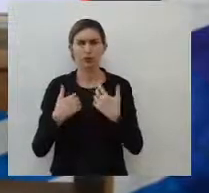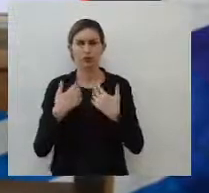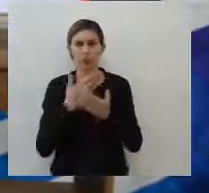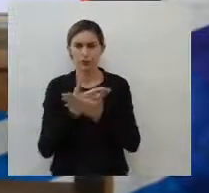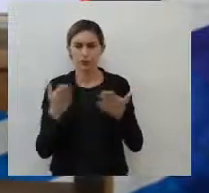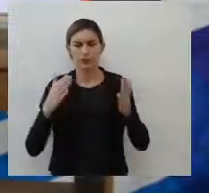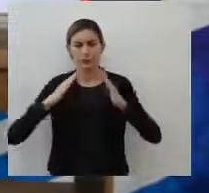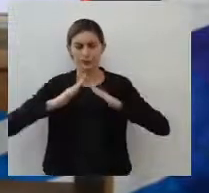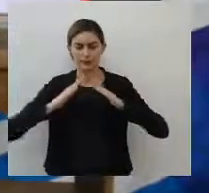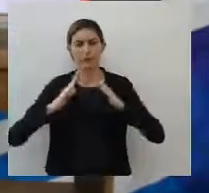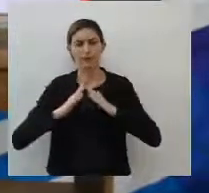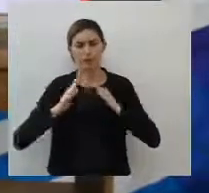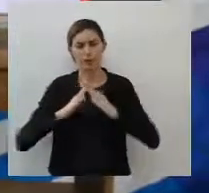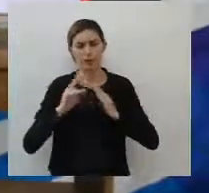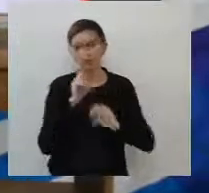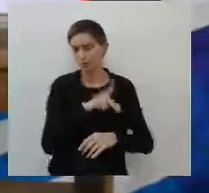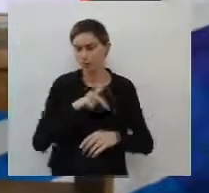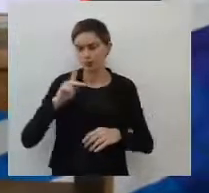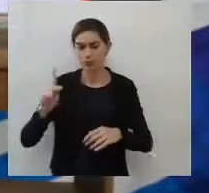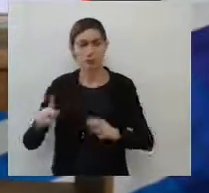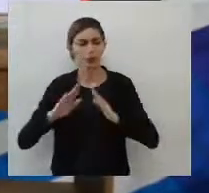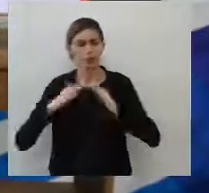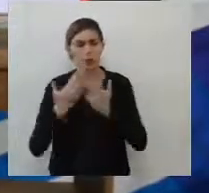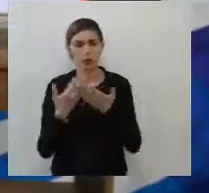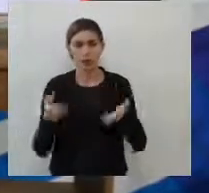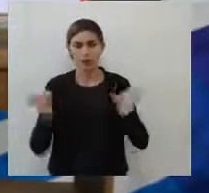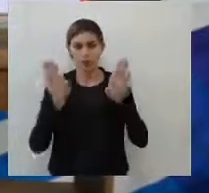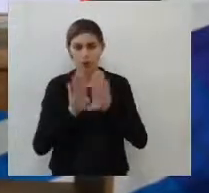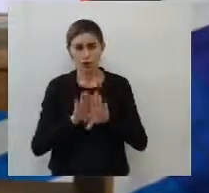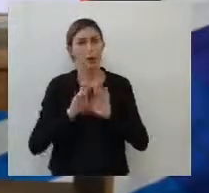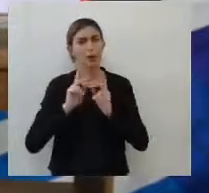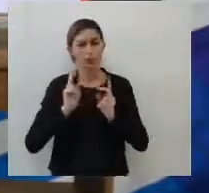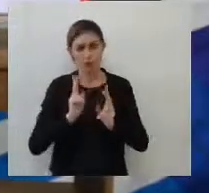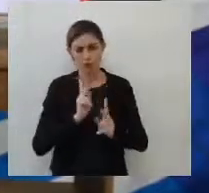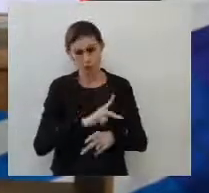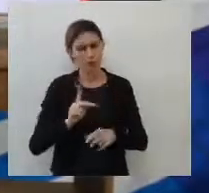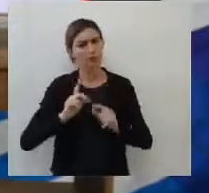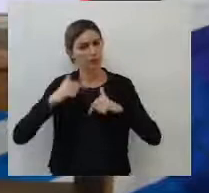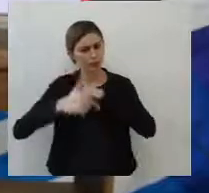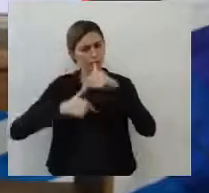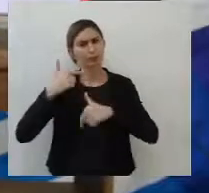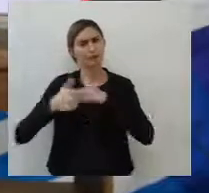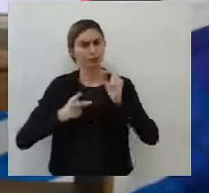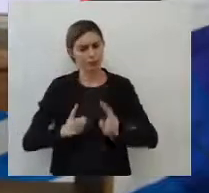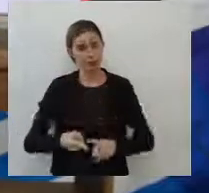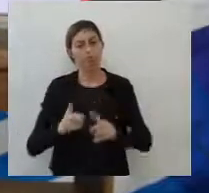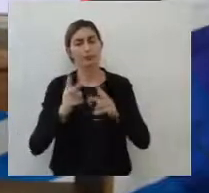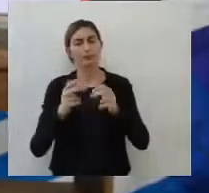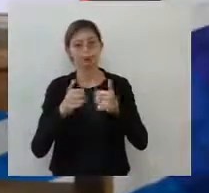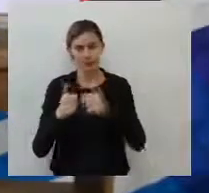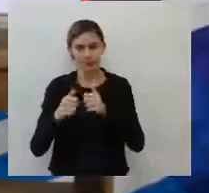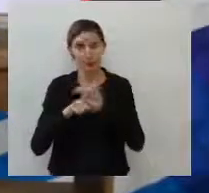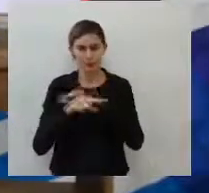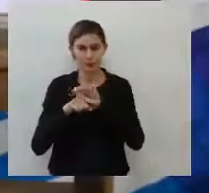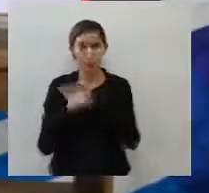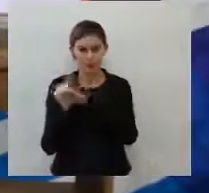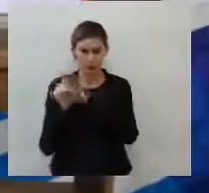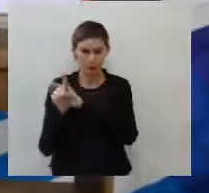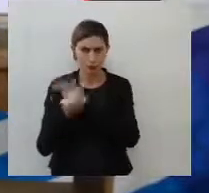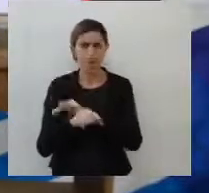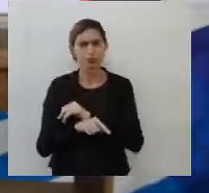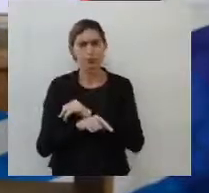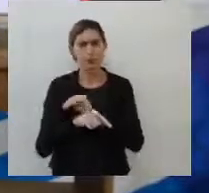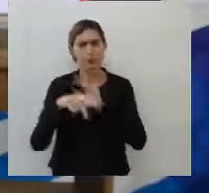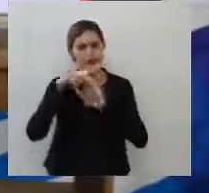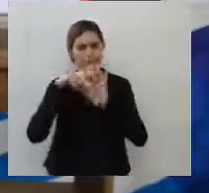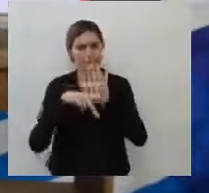Vocês estão em casa, os professores, a escola está fechada, mas os professores ainda estão trabalhando bastante. Tá bem? Consulta eles. Cria